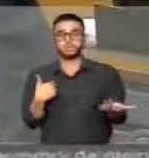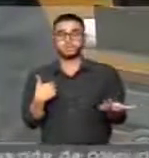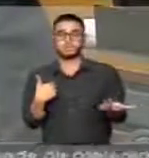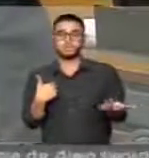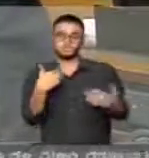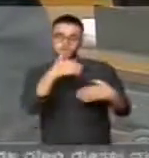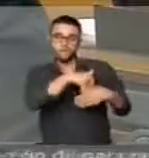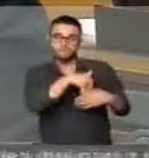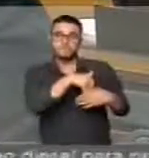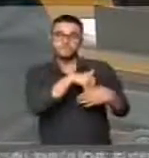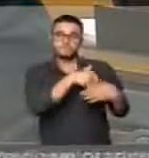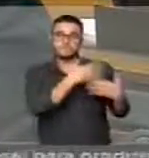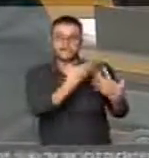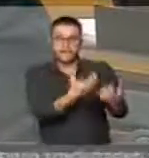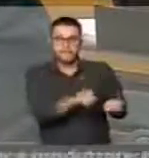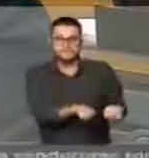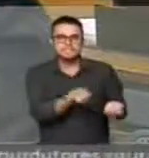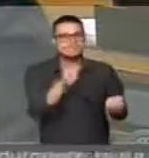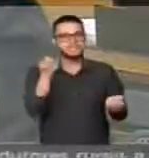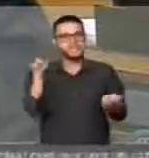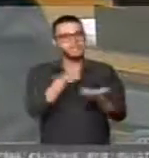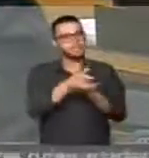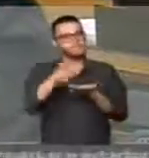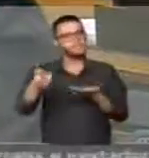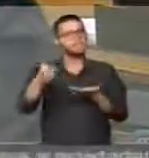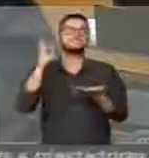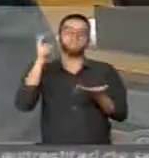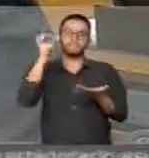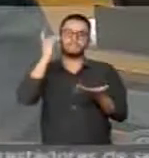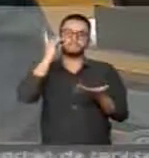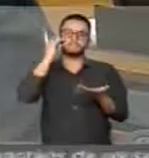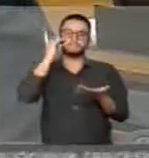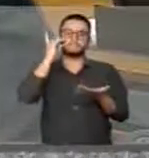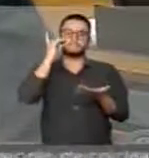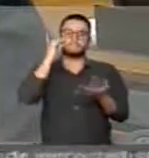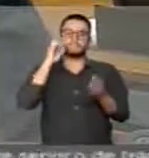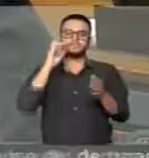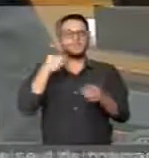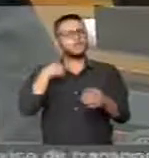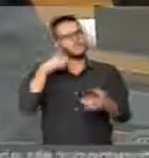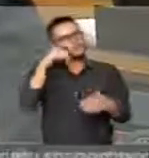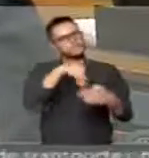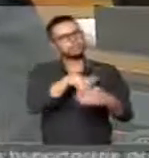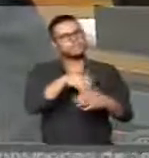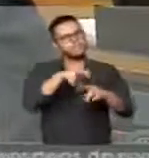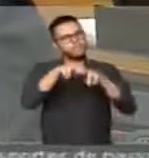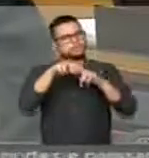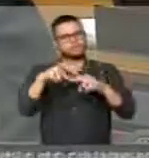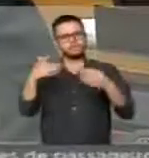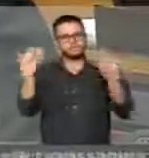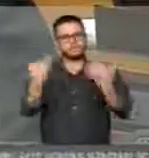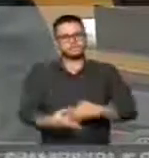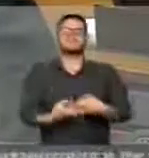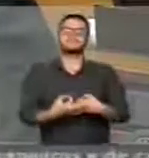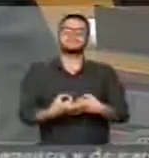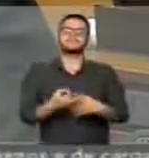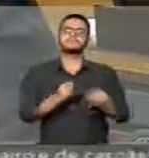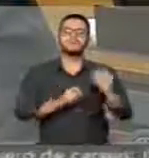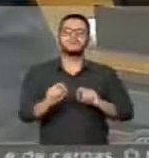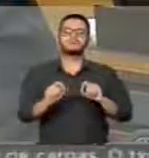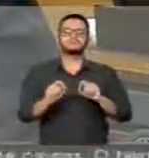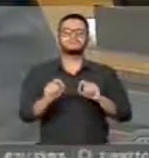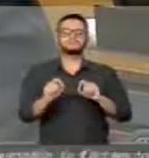pela admissibilidade do processo de impeachment da presidente Dilma. E votei por uma convicção, que a